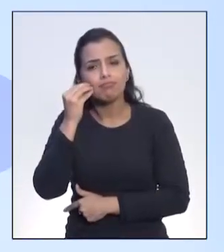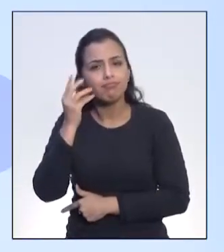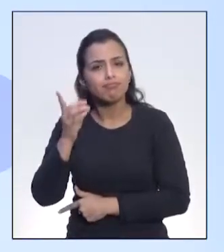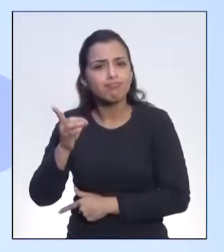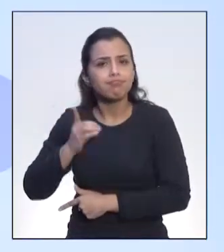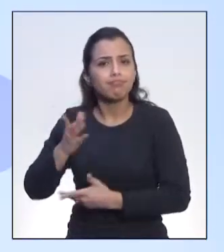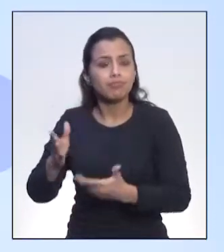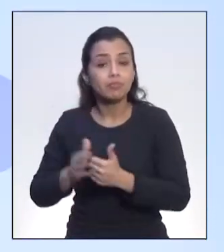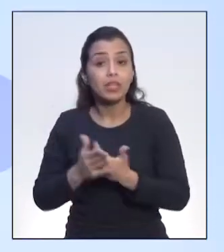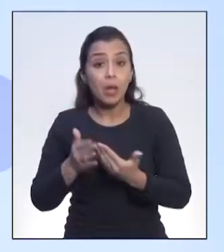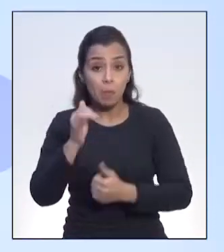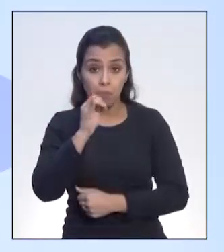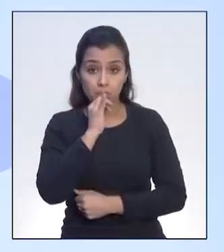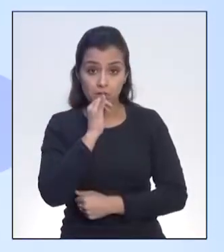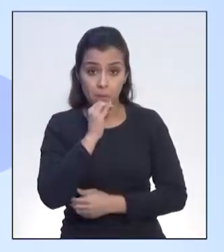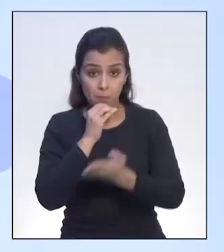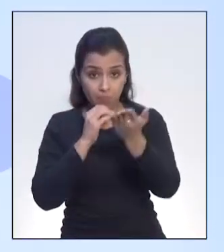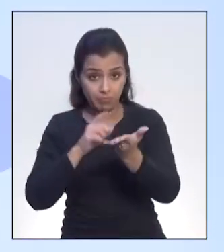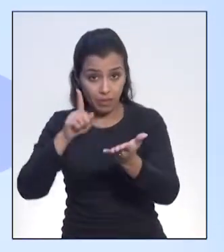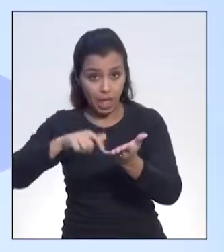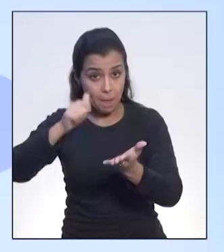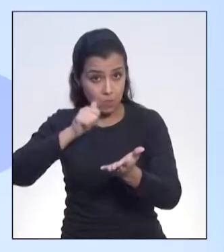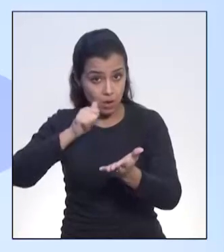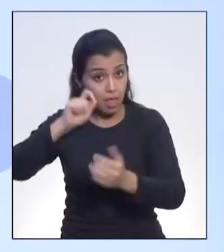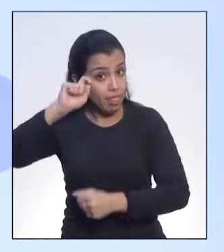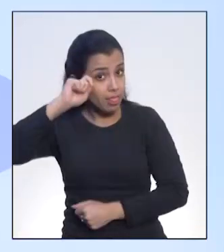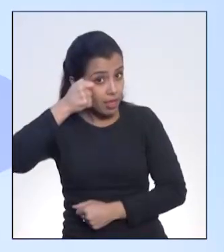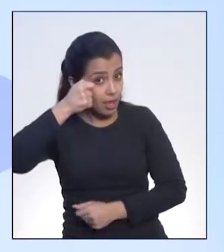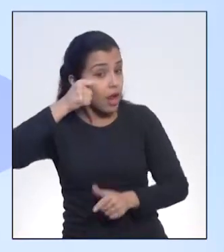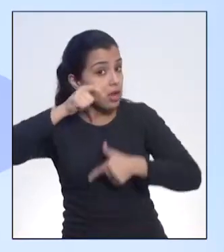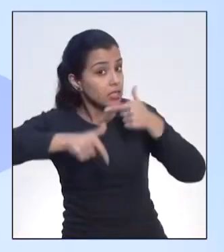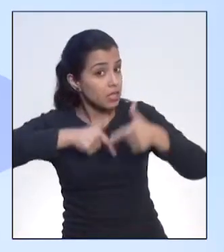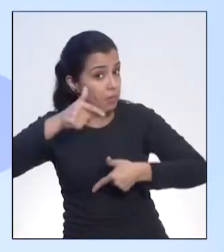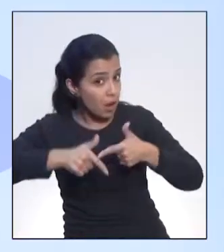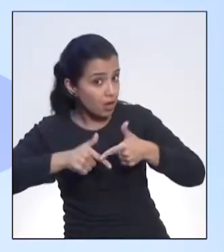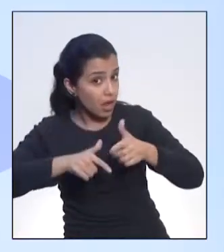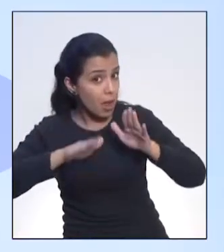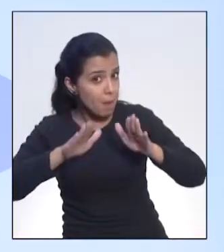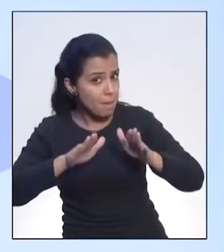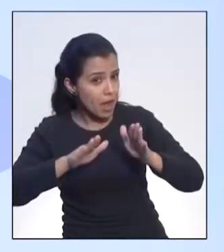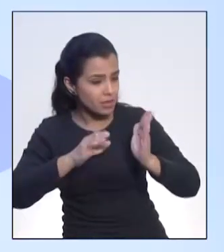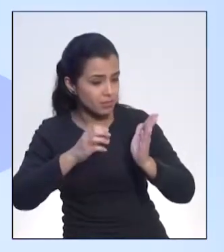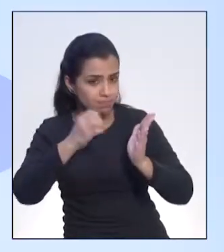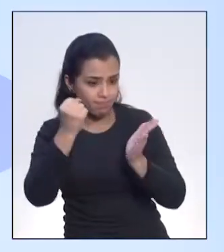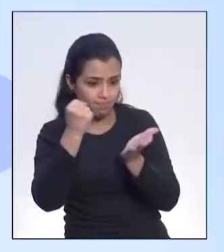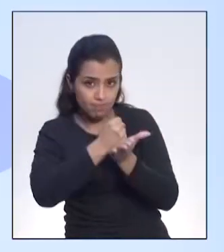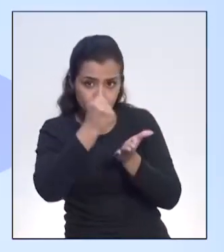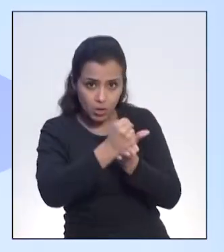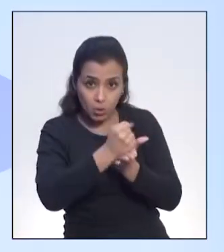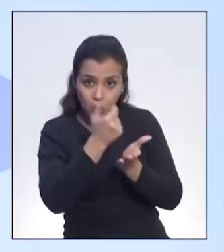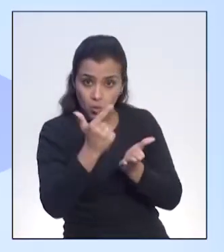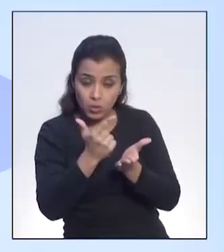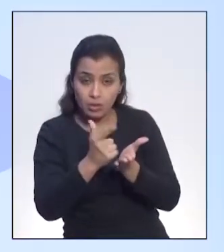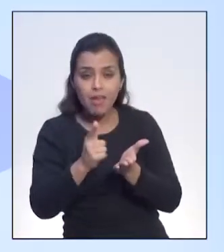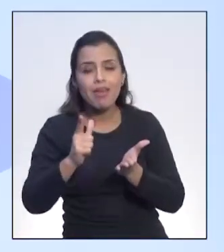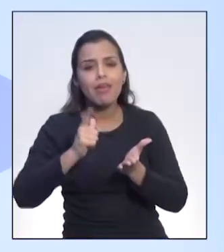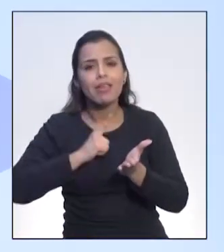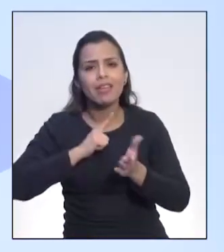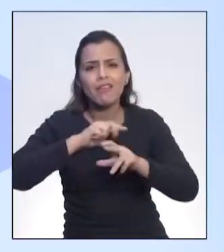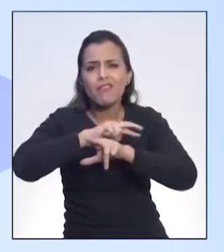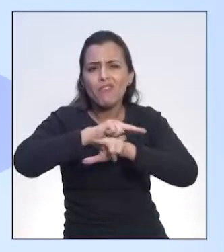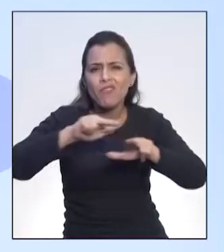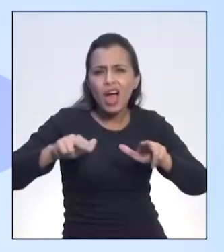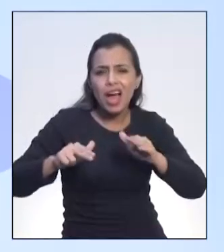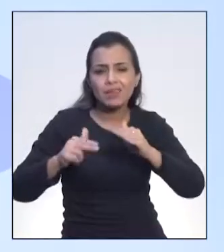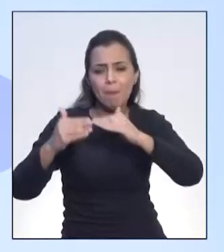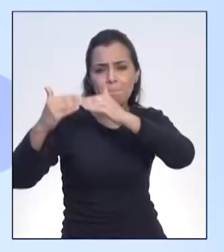acontece? Quando você é mulher negra, trabalhadora, informal, por exemplo, você tem vários camadas